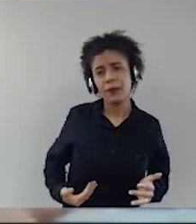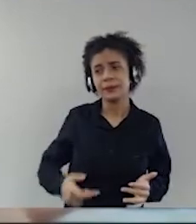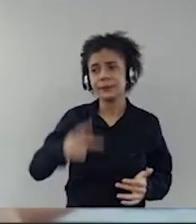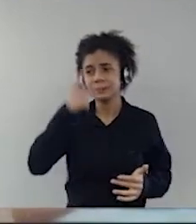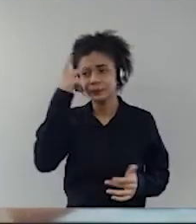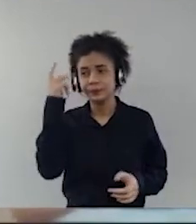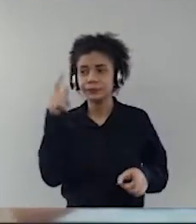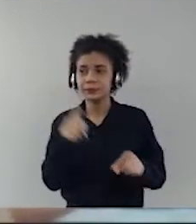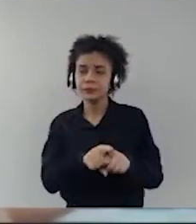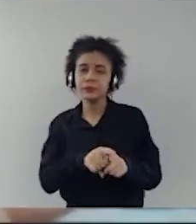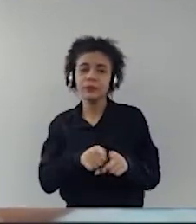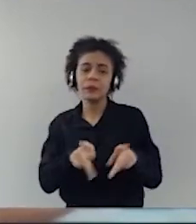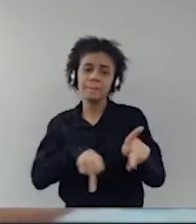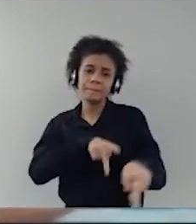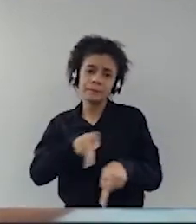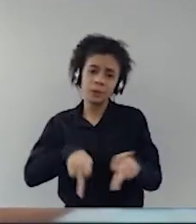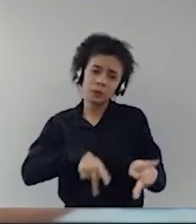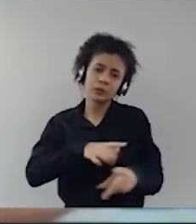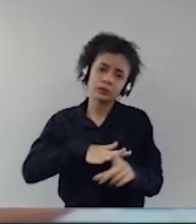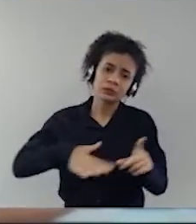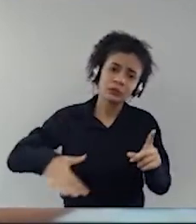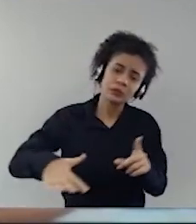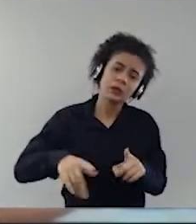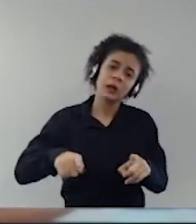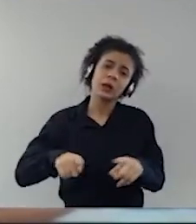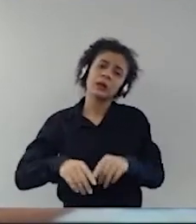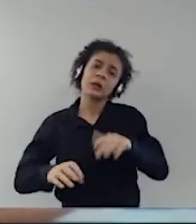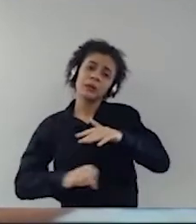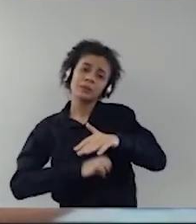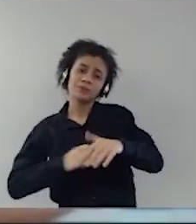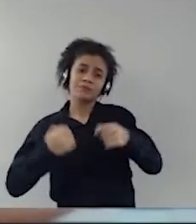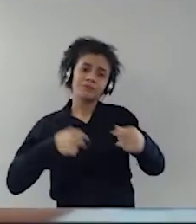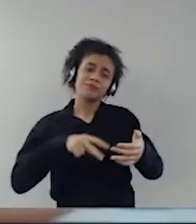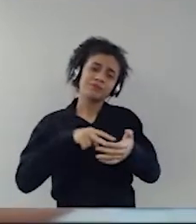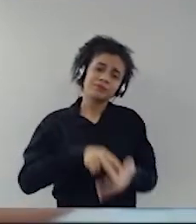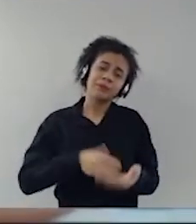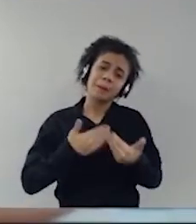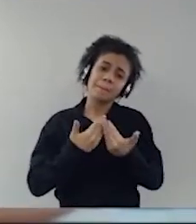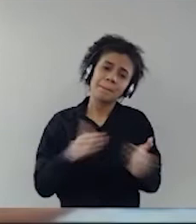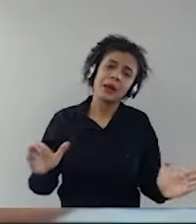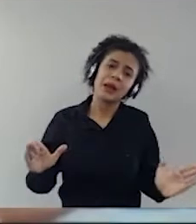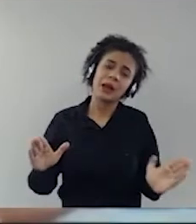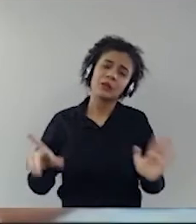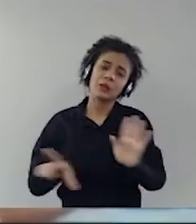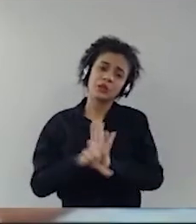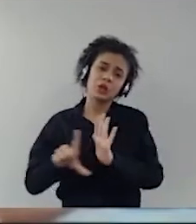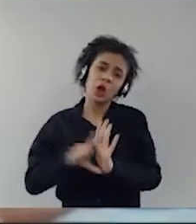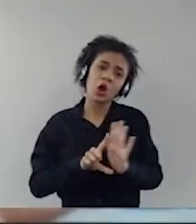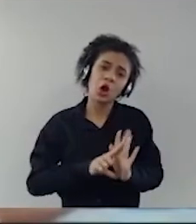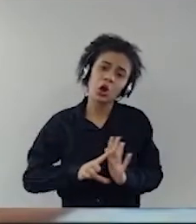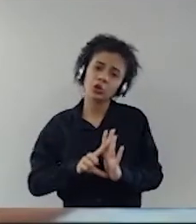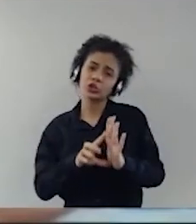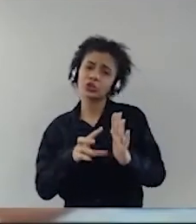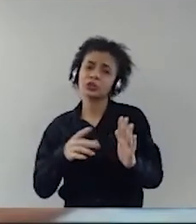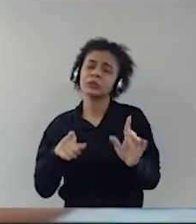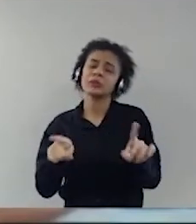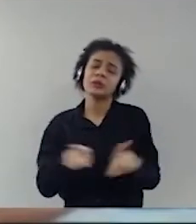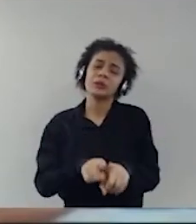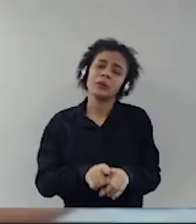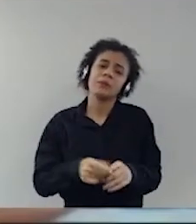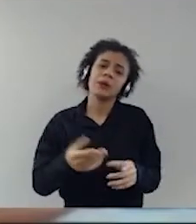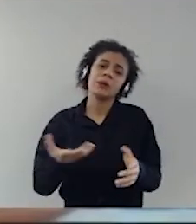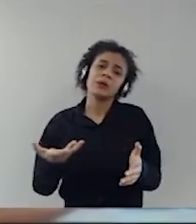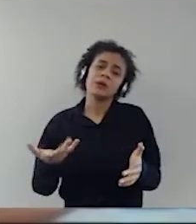também da população e dos empresários que precisavam manter seus comércios abertos, precisavam manter os empregos,